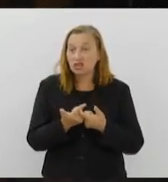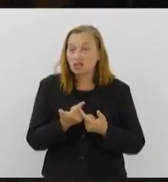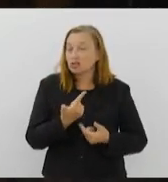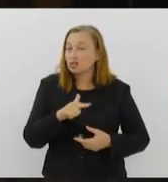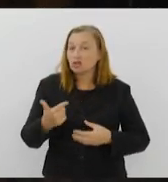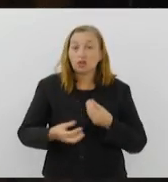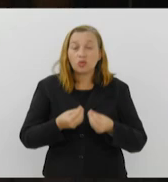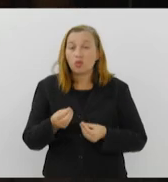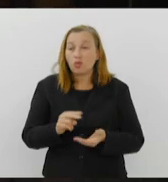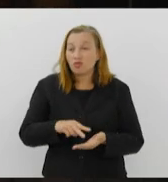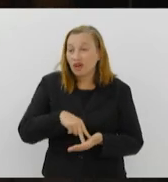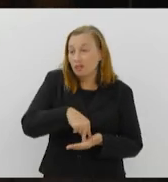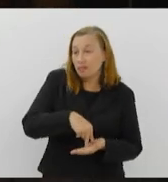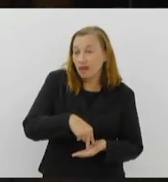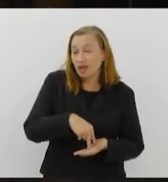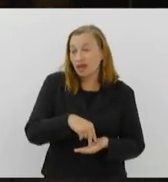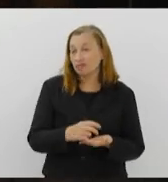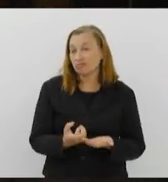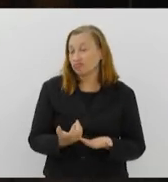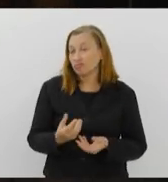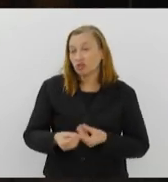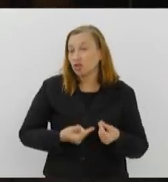sem mobilidade,